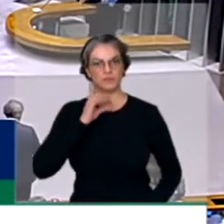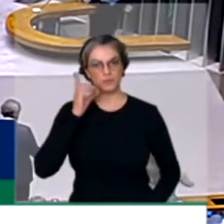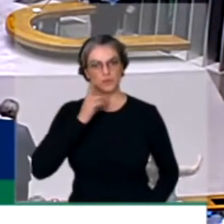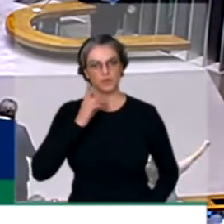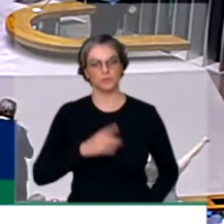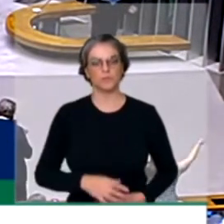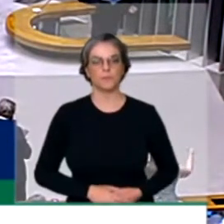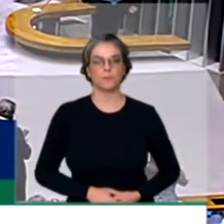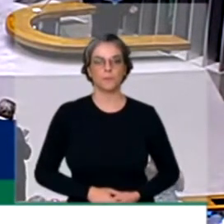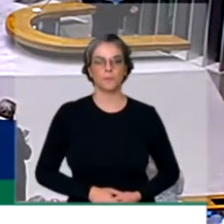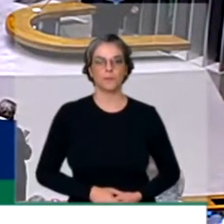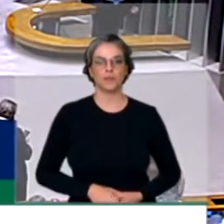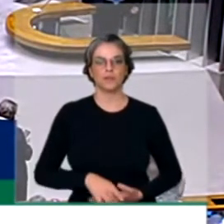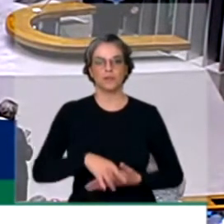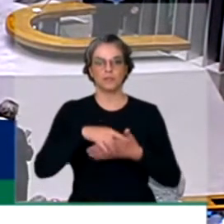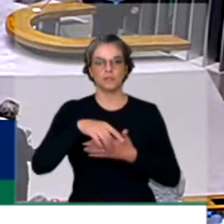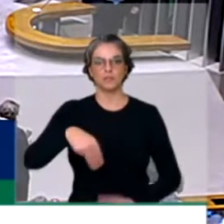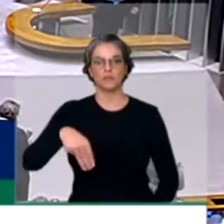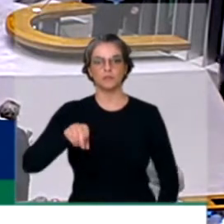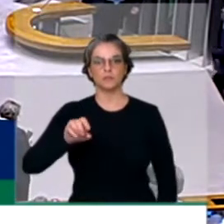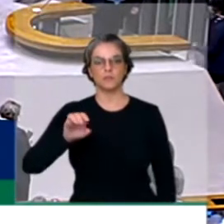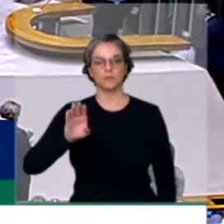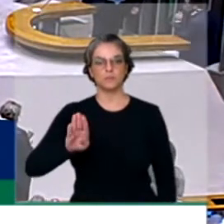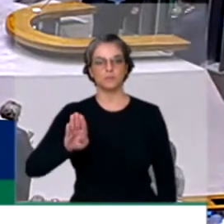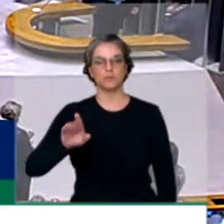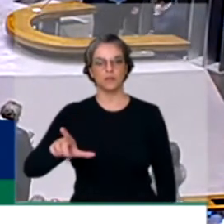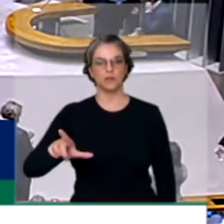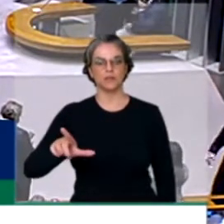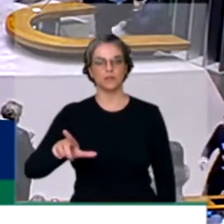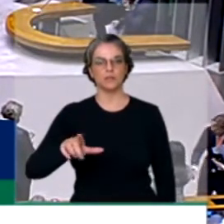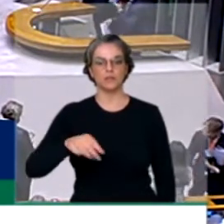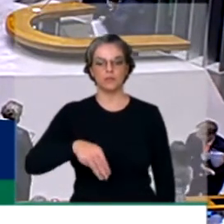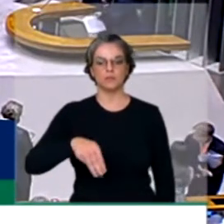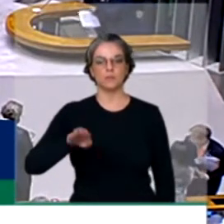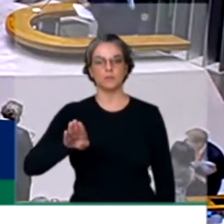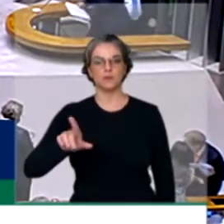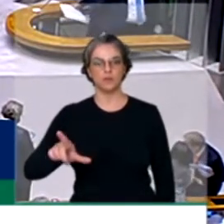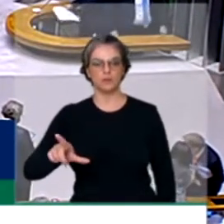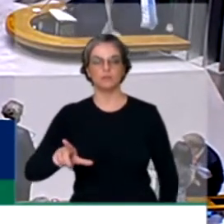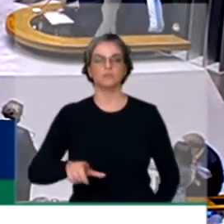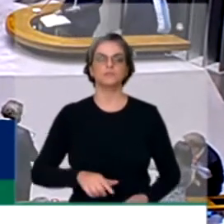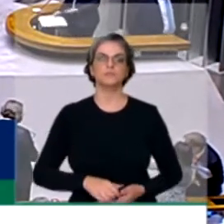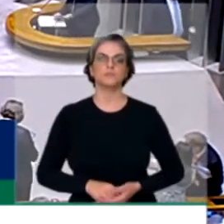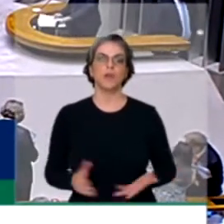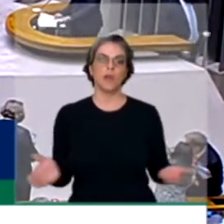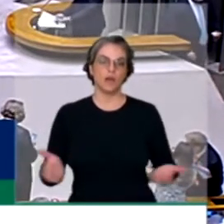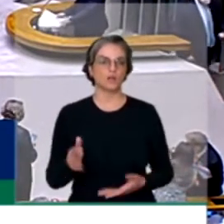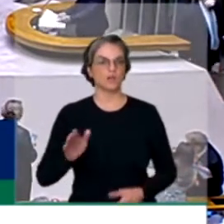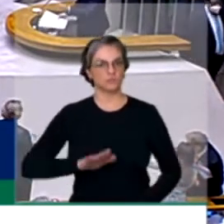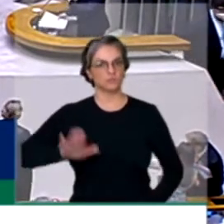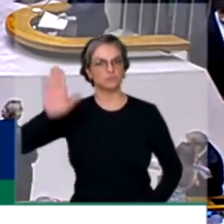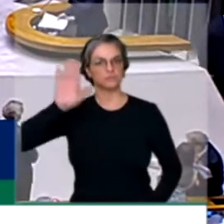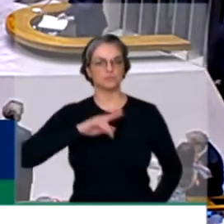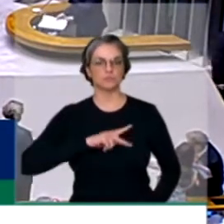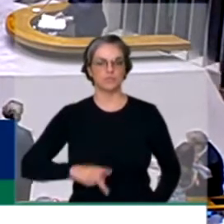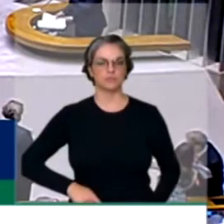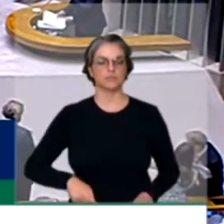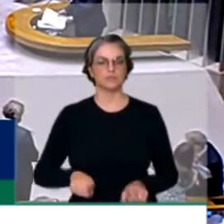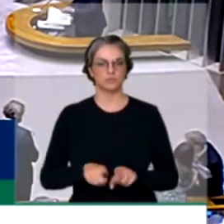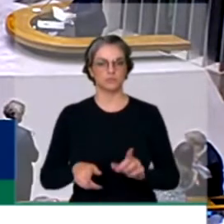líder do MBL, é líder ainda do MBL, no Movimento Brasil Livre, e agora se lança candidato à presidência da Câmara